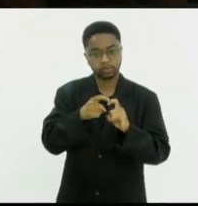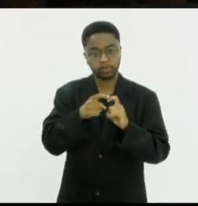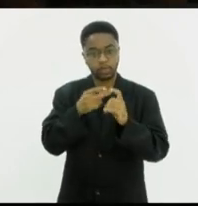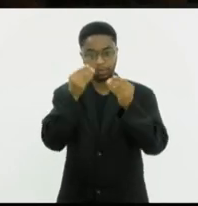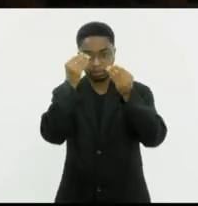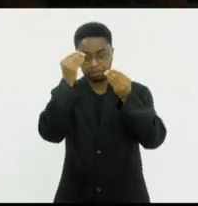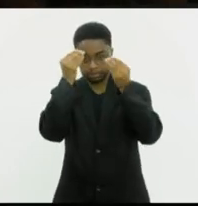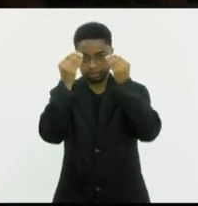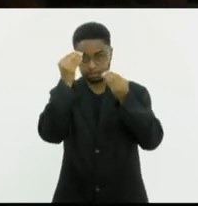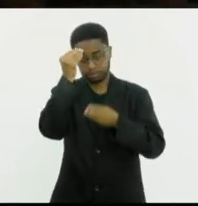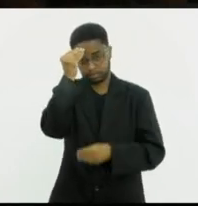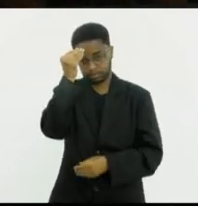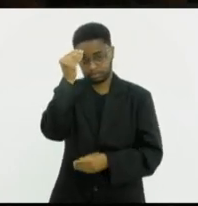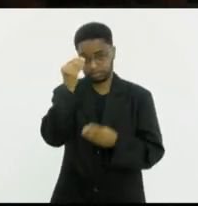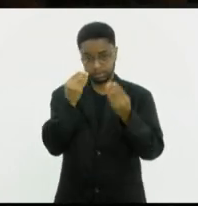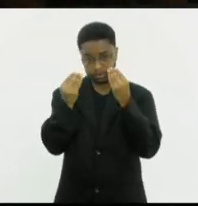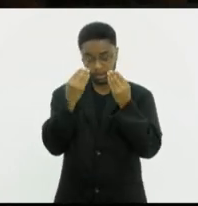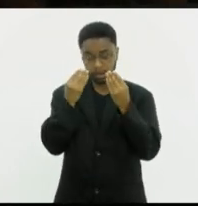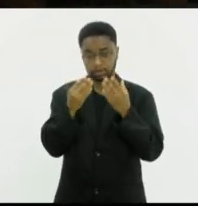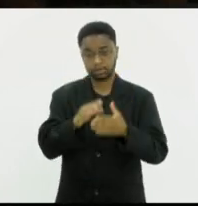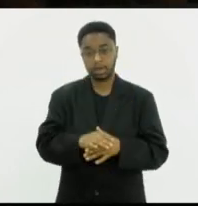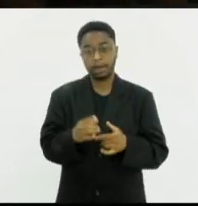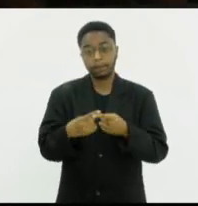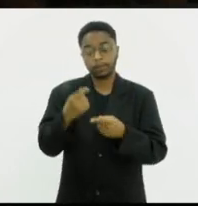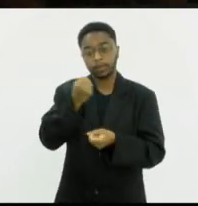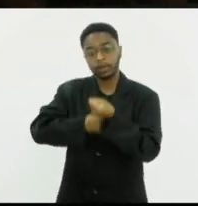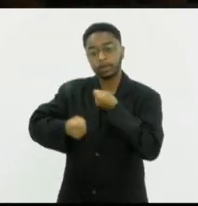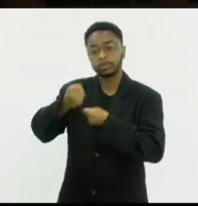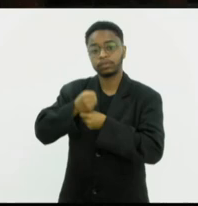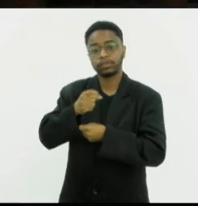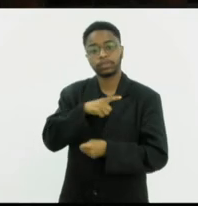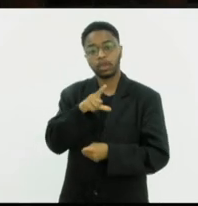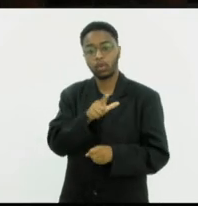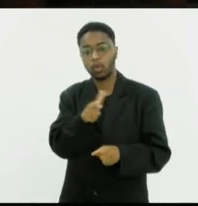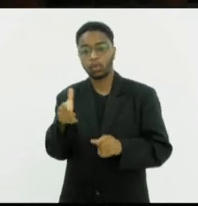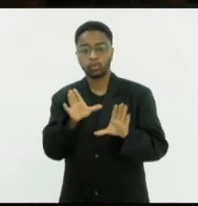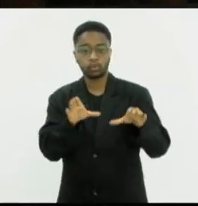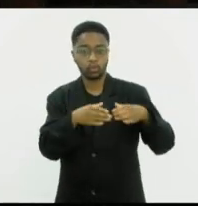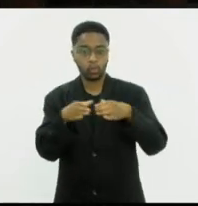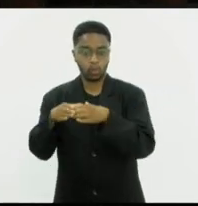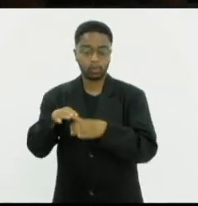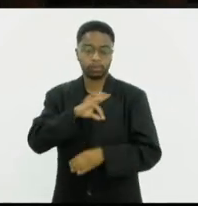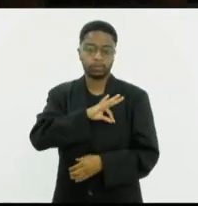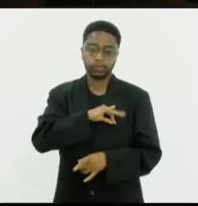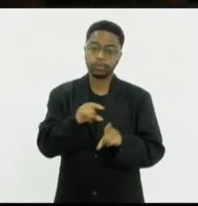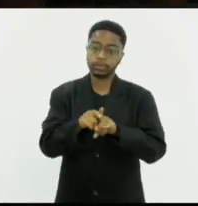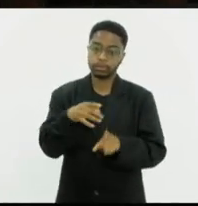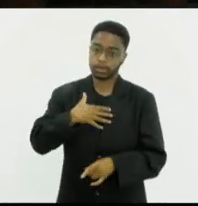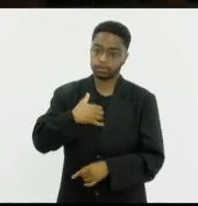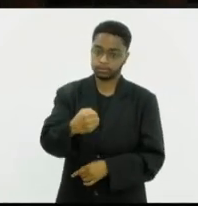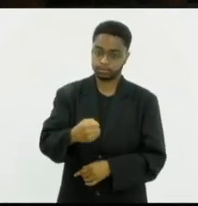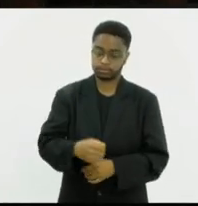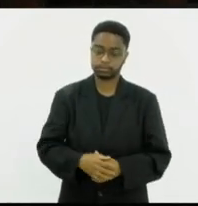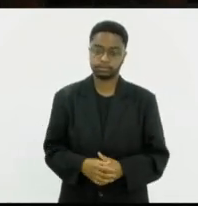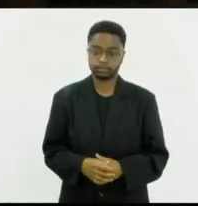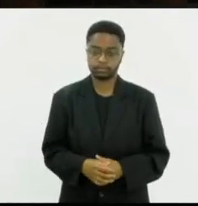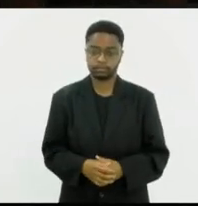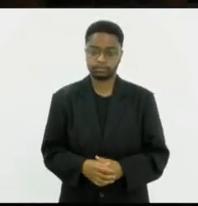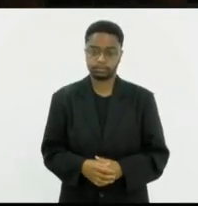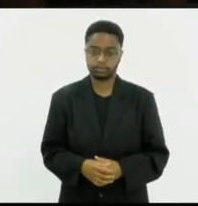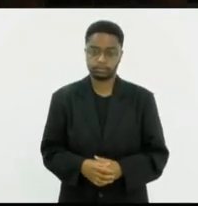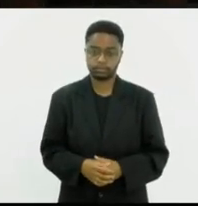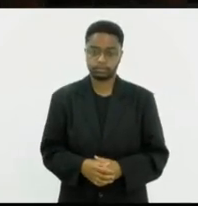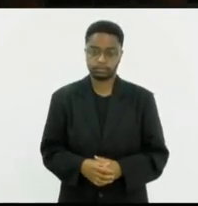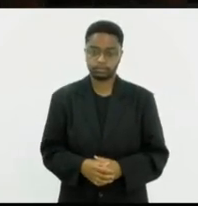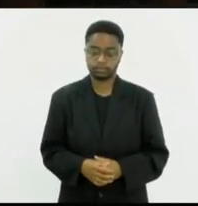psiquiatras. O ano passado, outra penca de policiais militares também deram cabo à vida. Acabaram